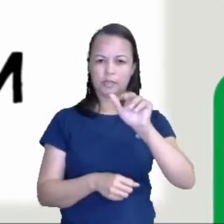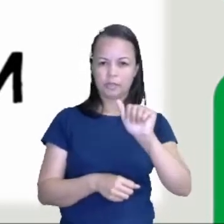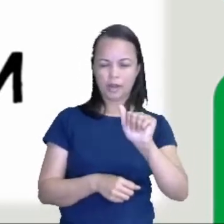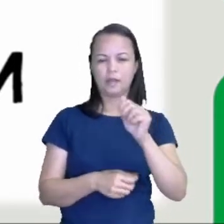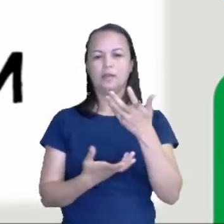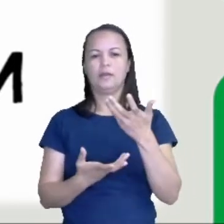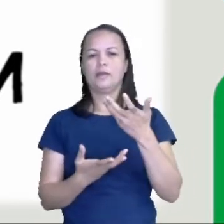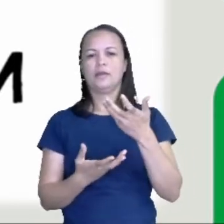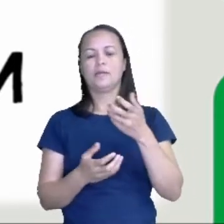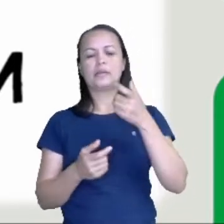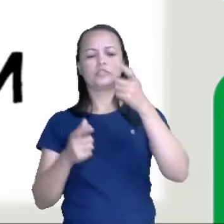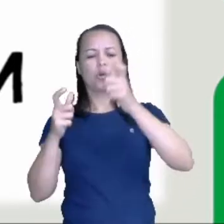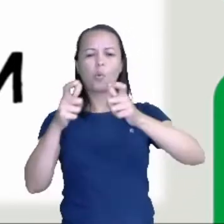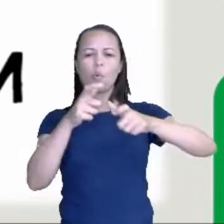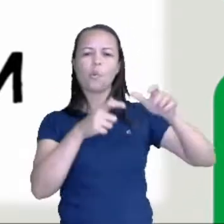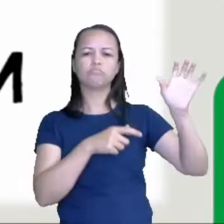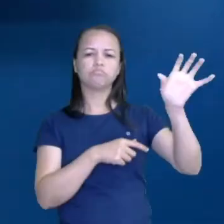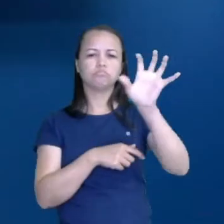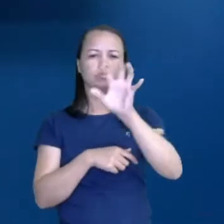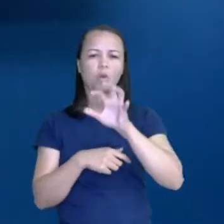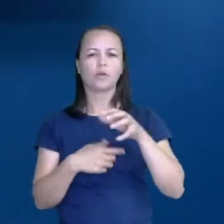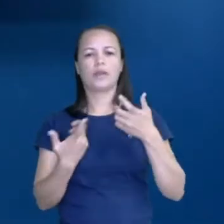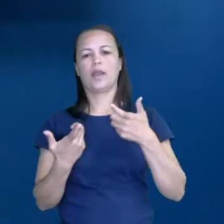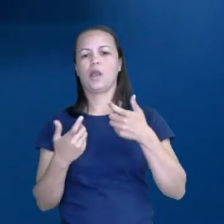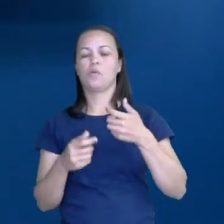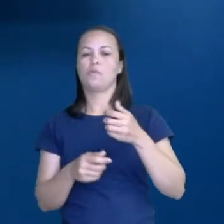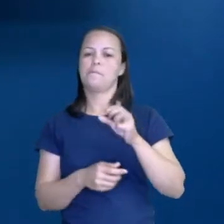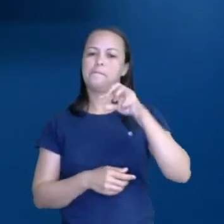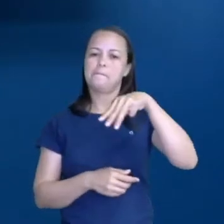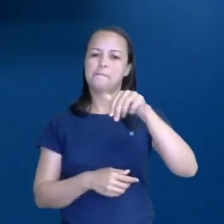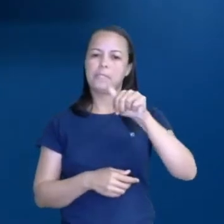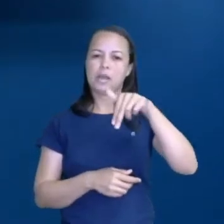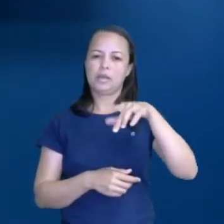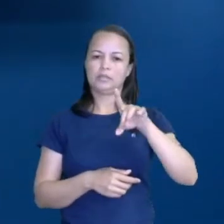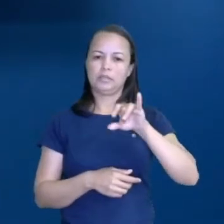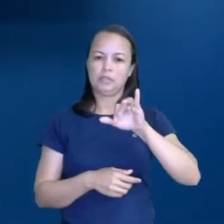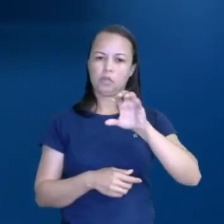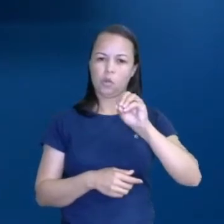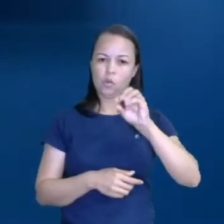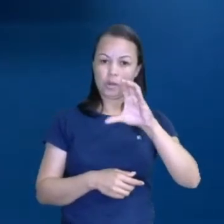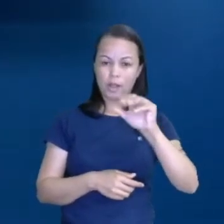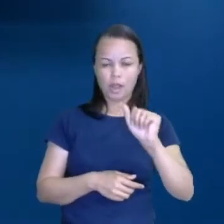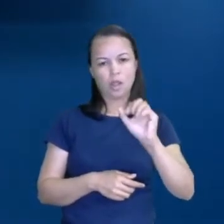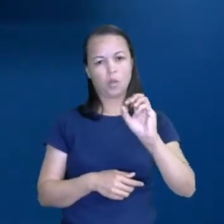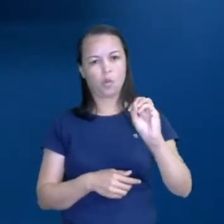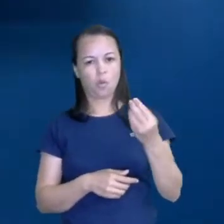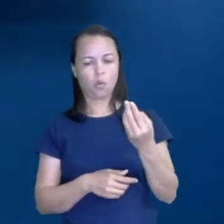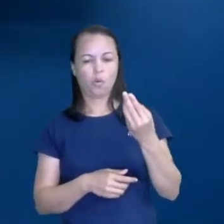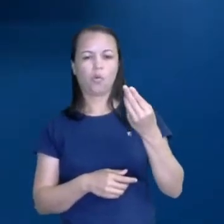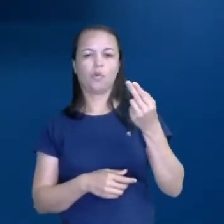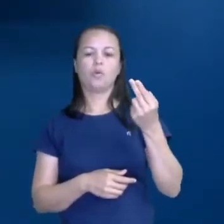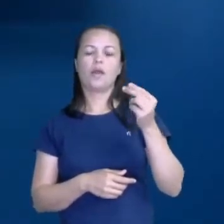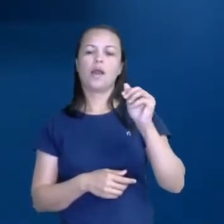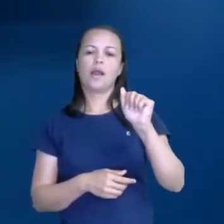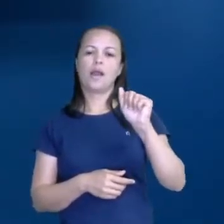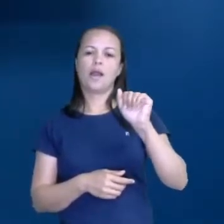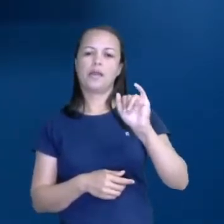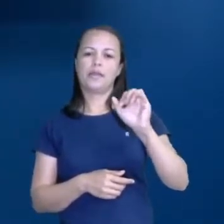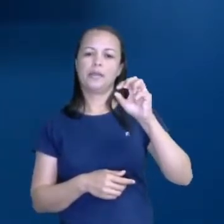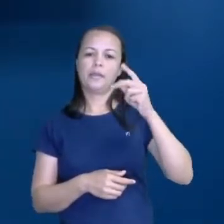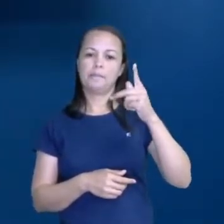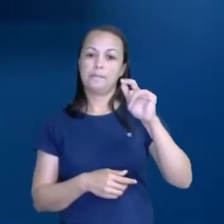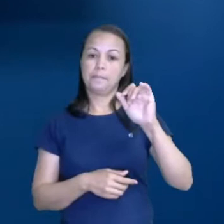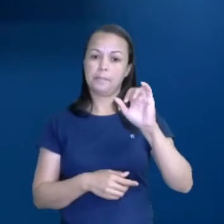mandioca ou aipim. O mesmo produto é conhecido de várias formas diferentes, dependendo